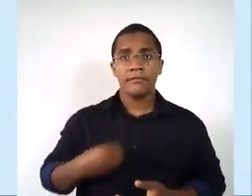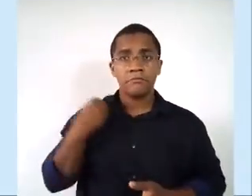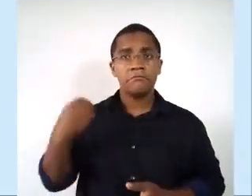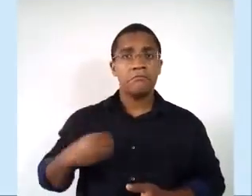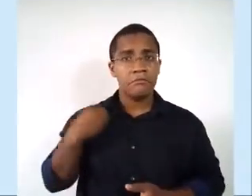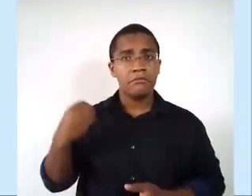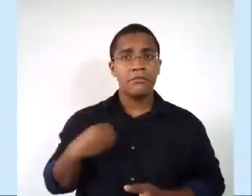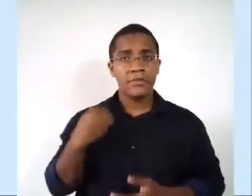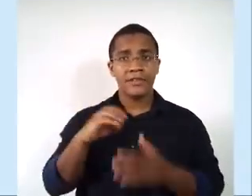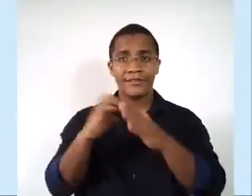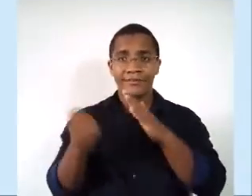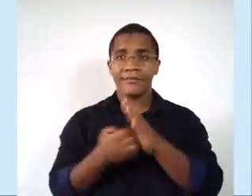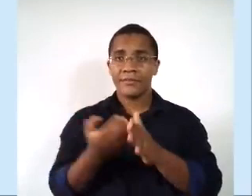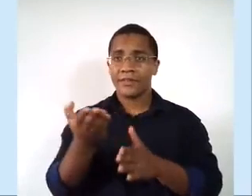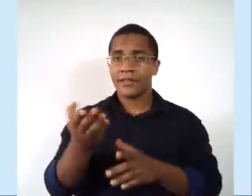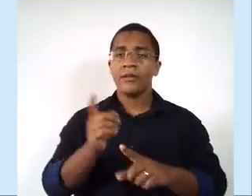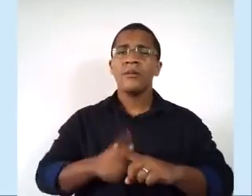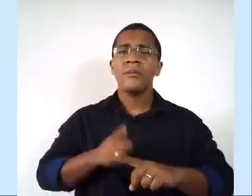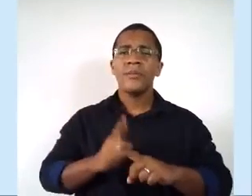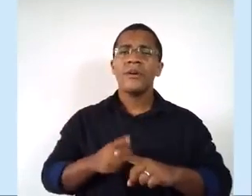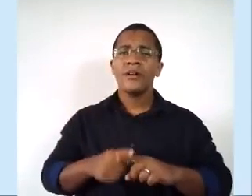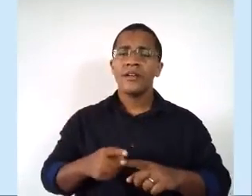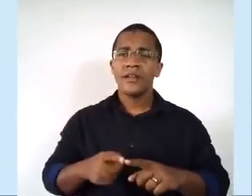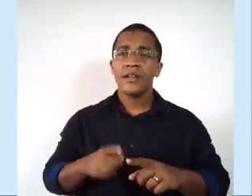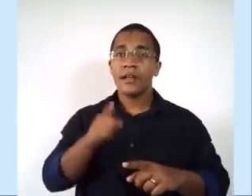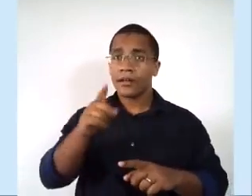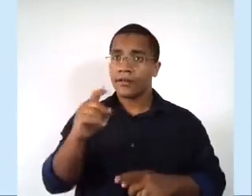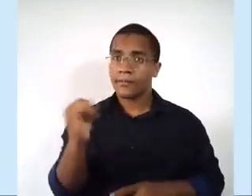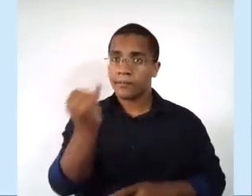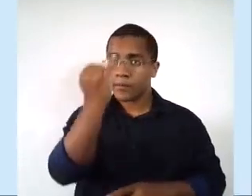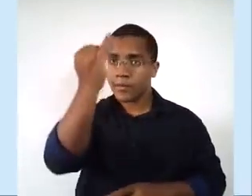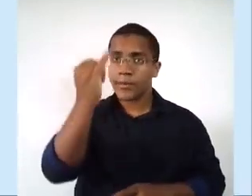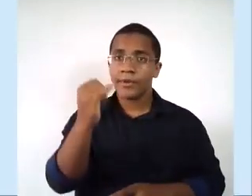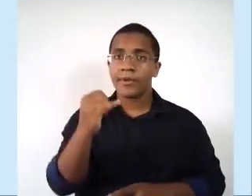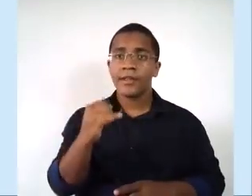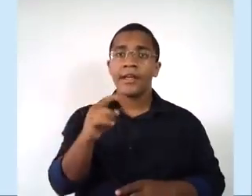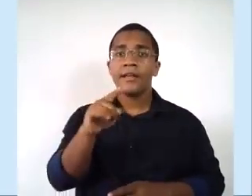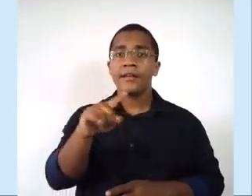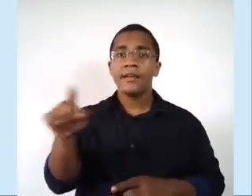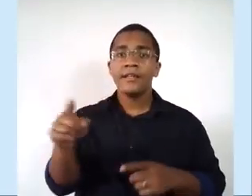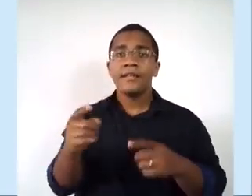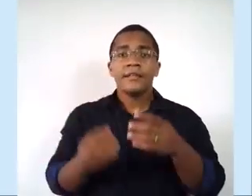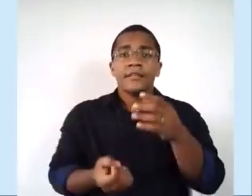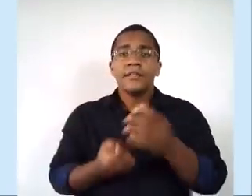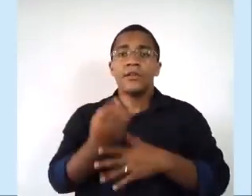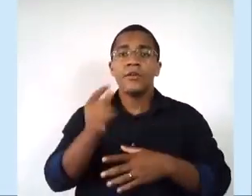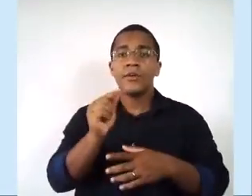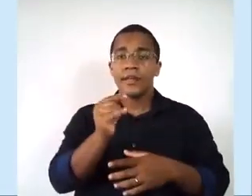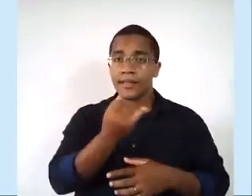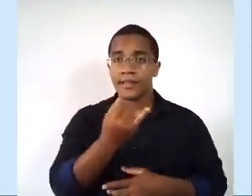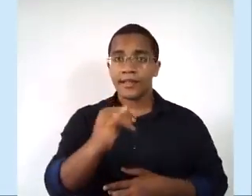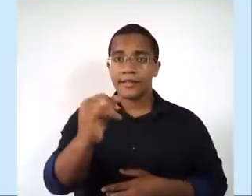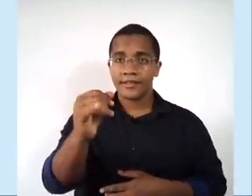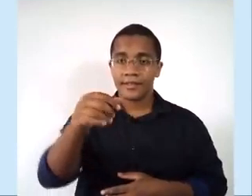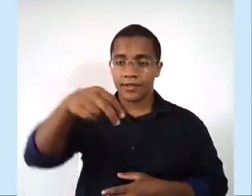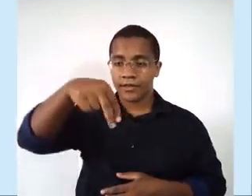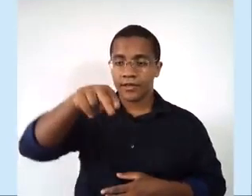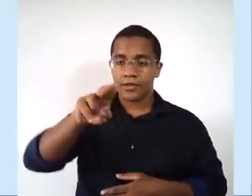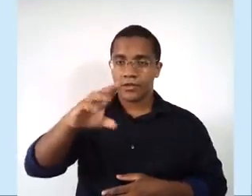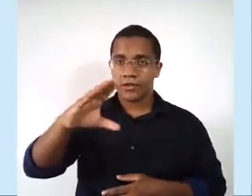tão importante na Europa hoje? Porque esse órgão, gente, ele vai começar a gerir uma concessionária de